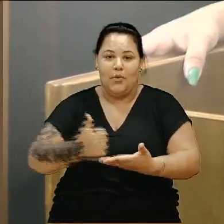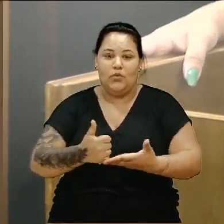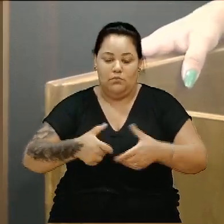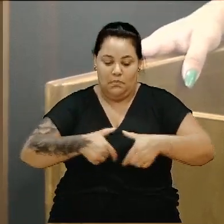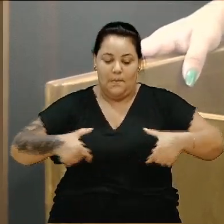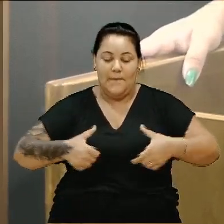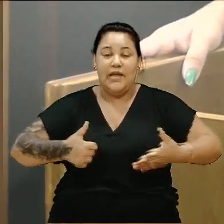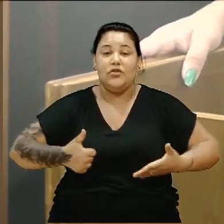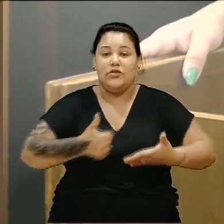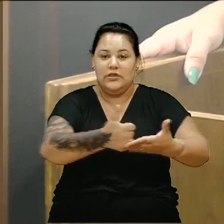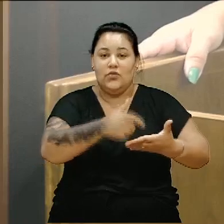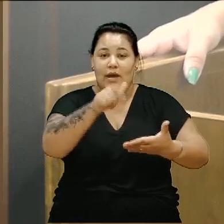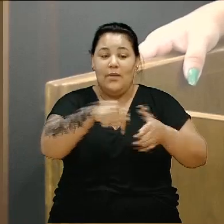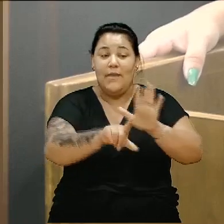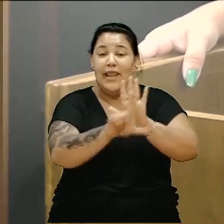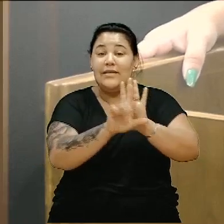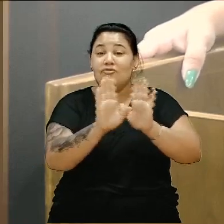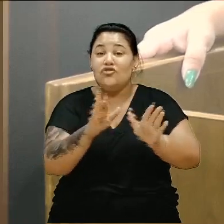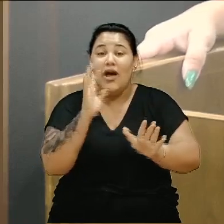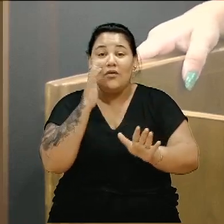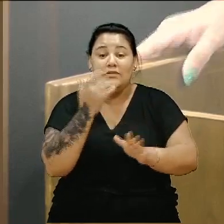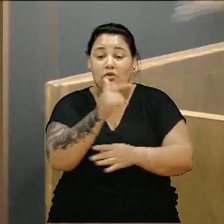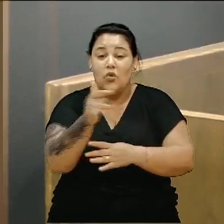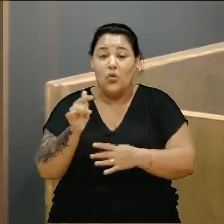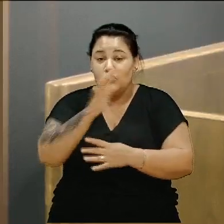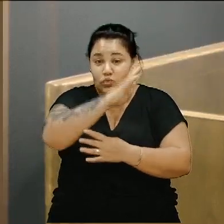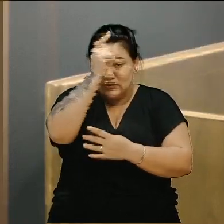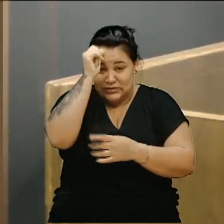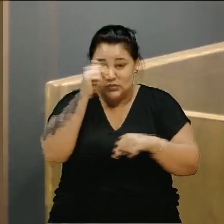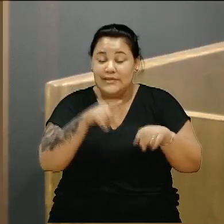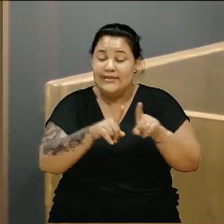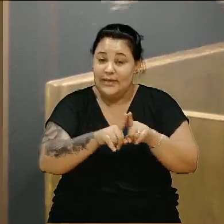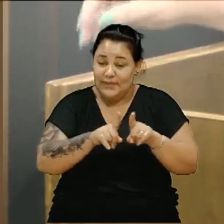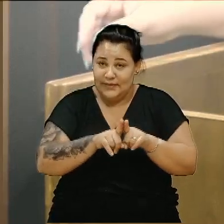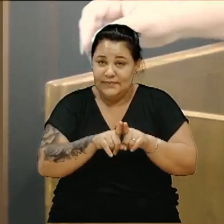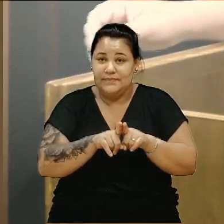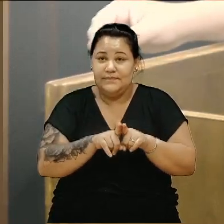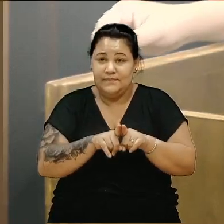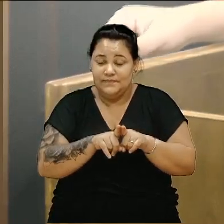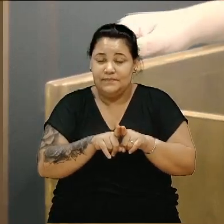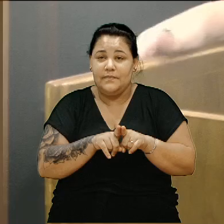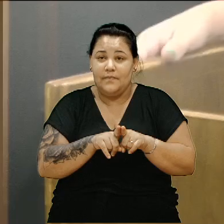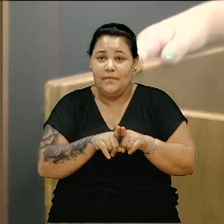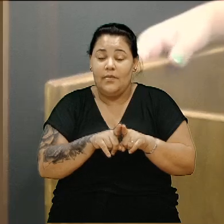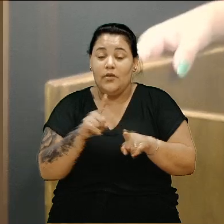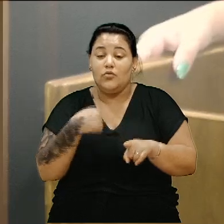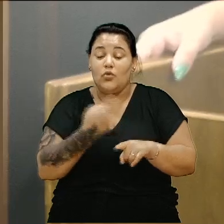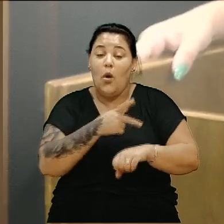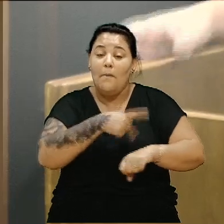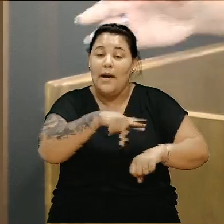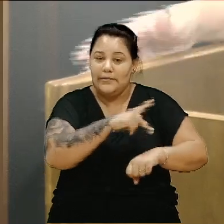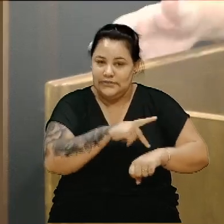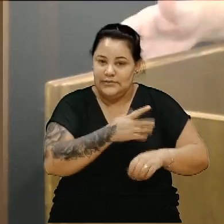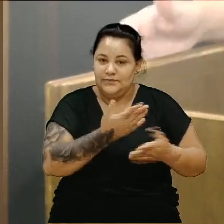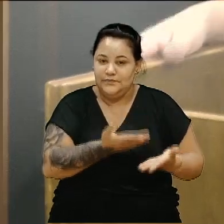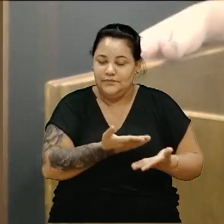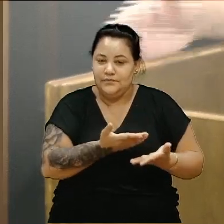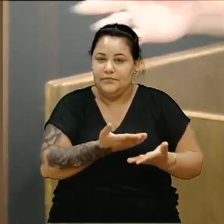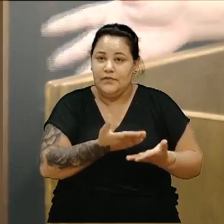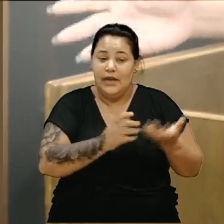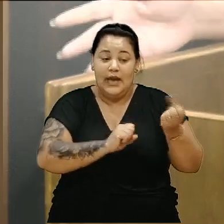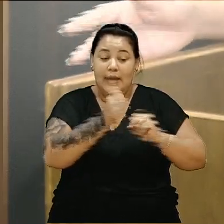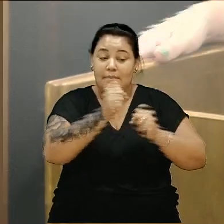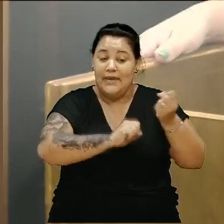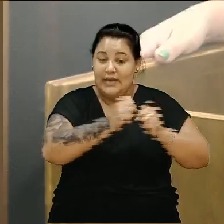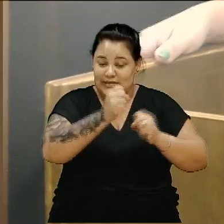É uma legislação que já acontece em outros municípios do nosso país. onde a empresa,